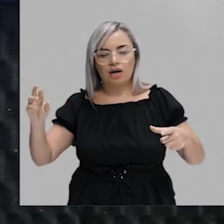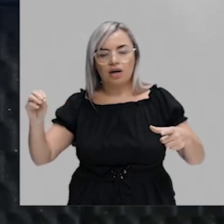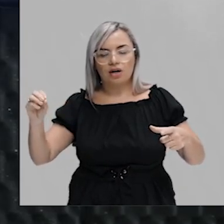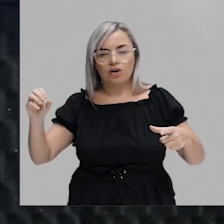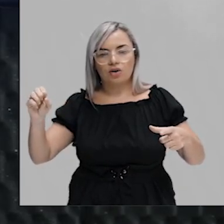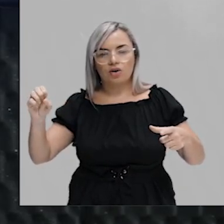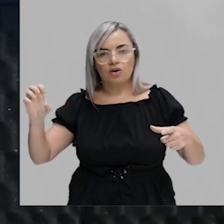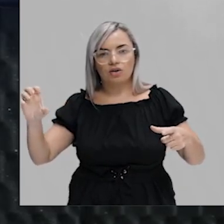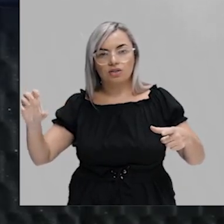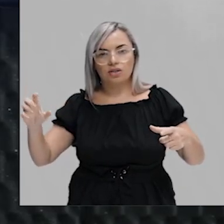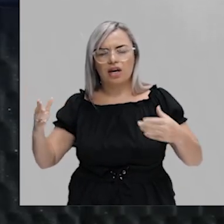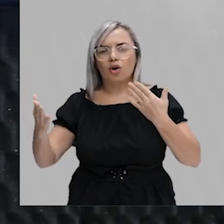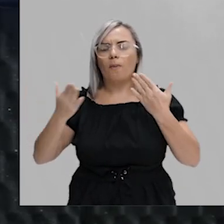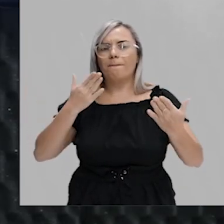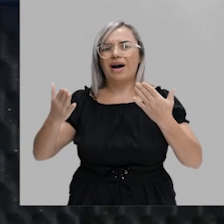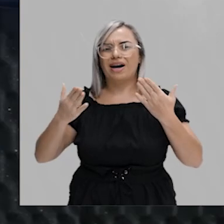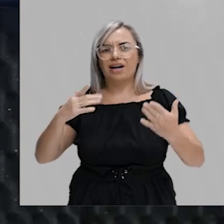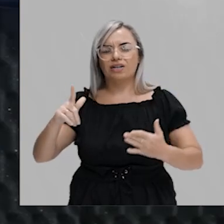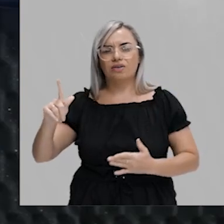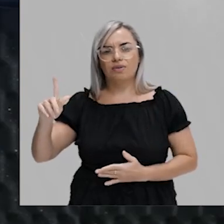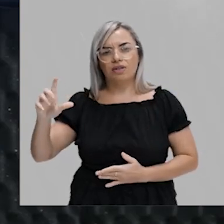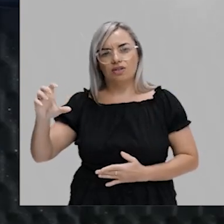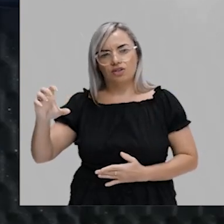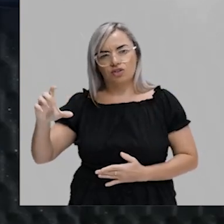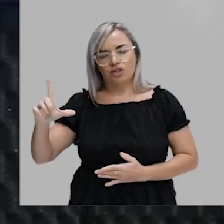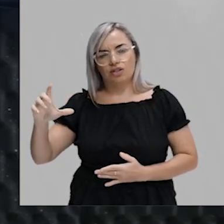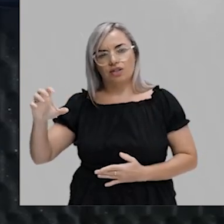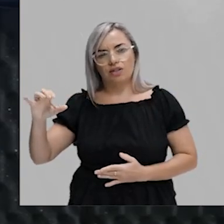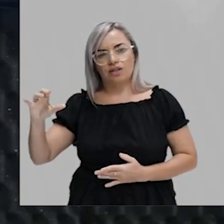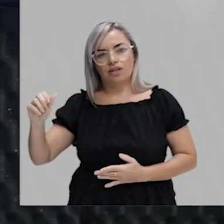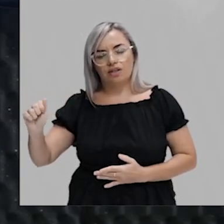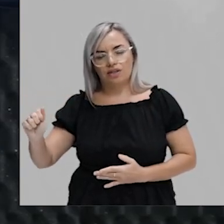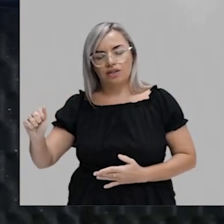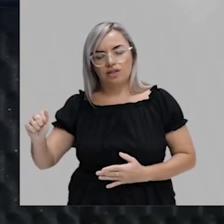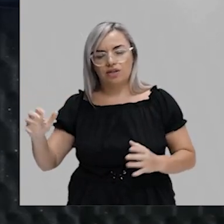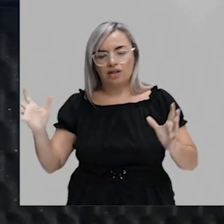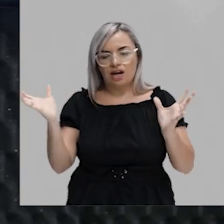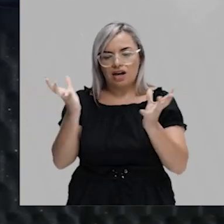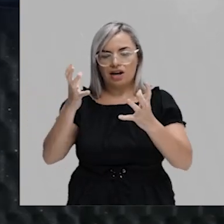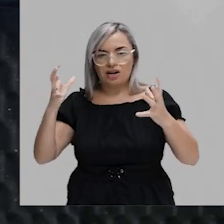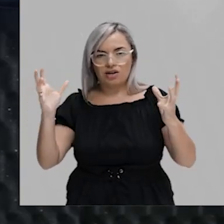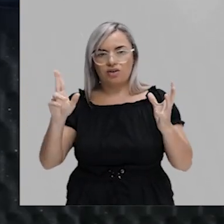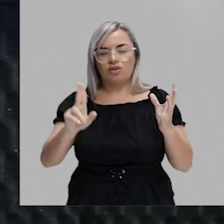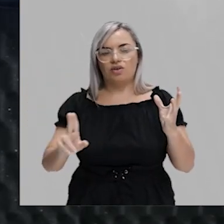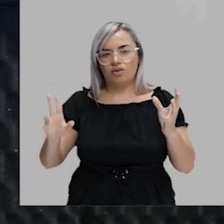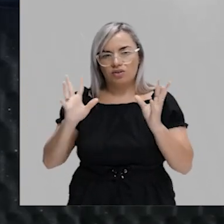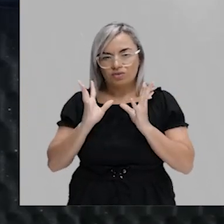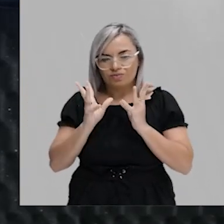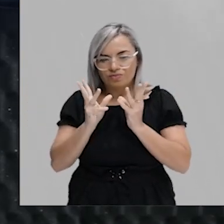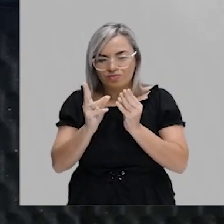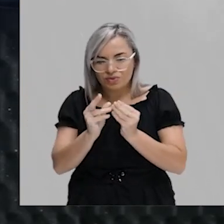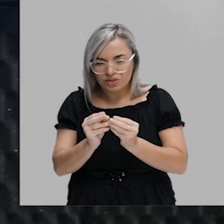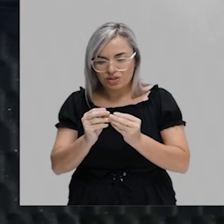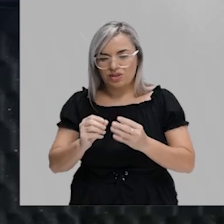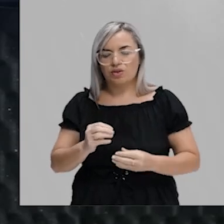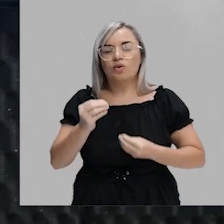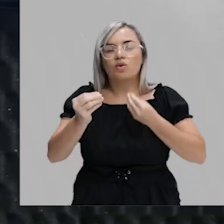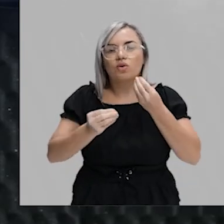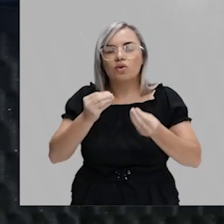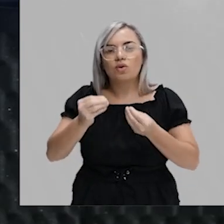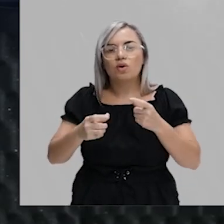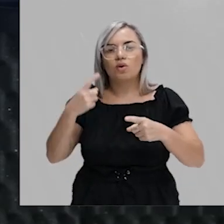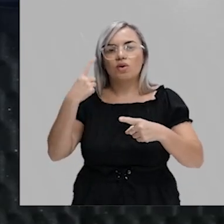geleia. Então, esse gel ele vai servir para que o DNA, que está todo cortado em pedacinhos, ele